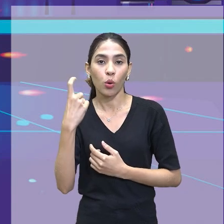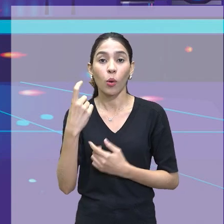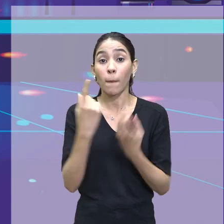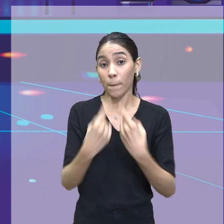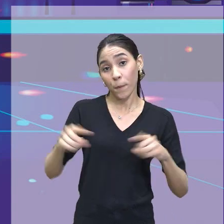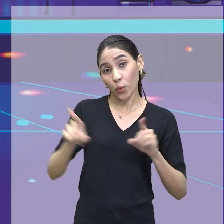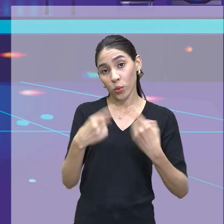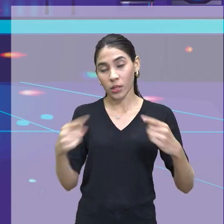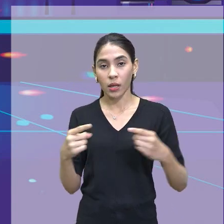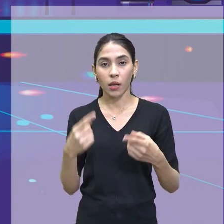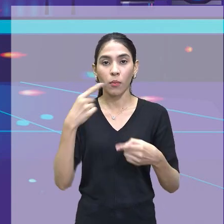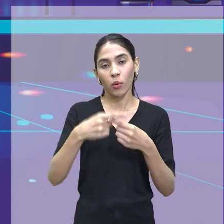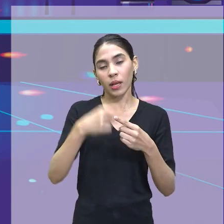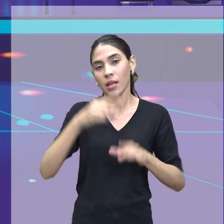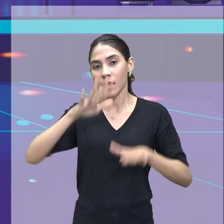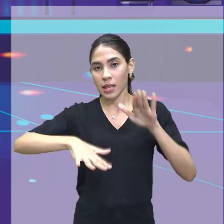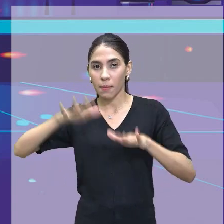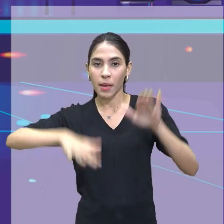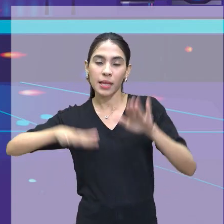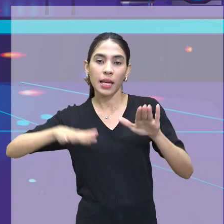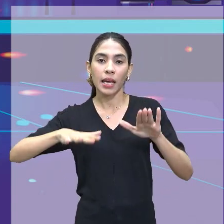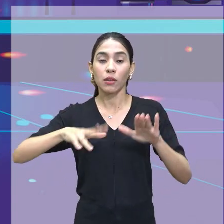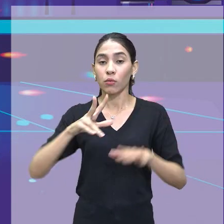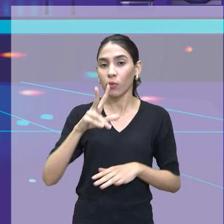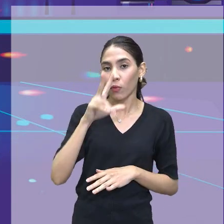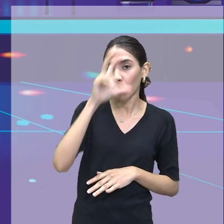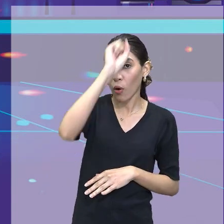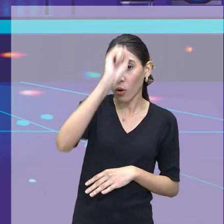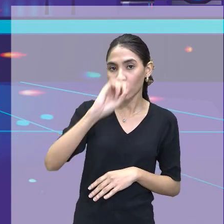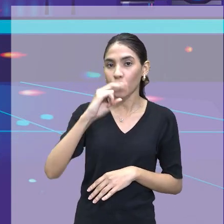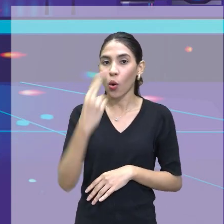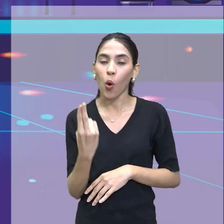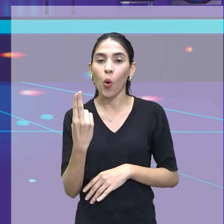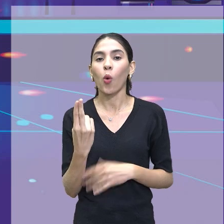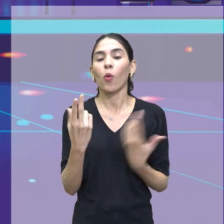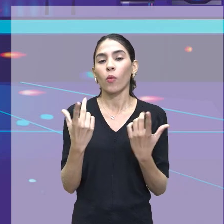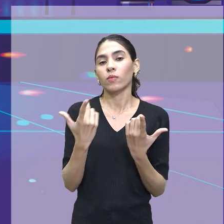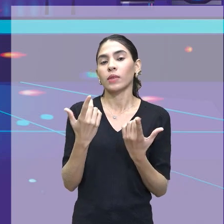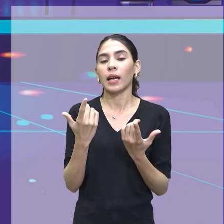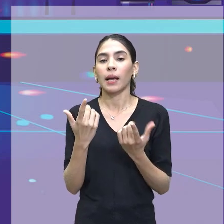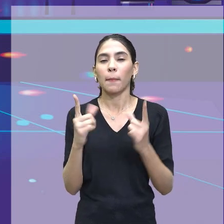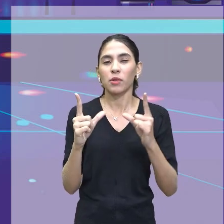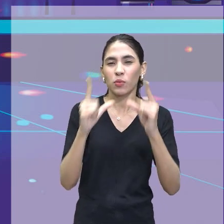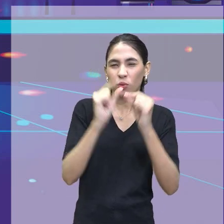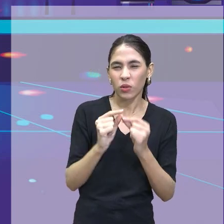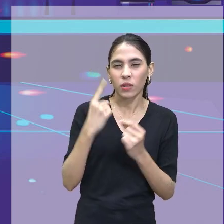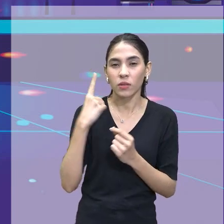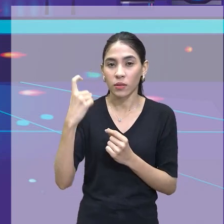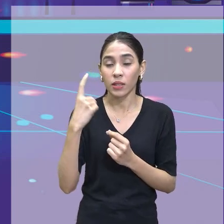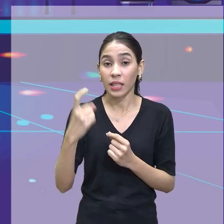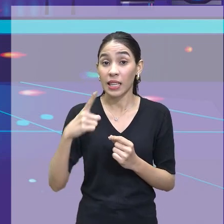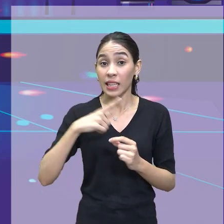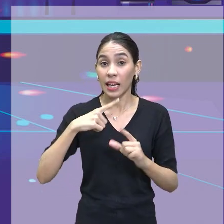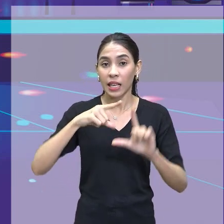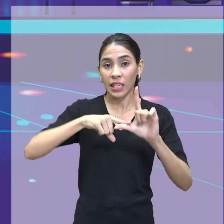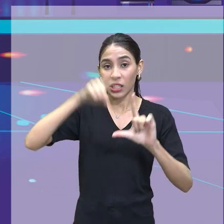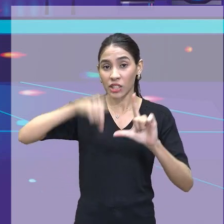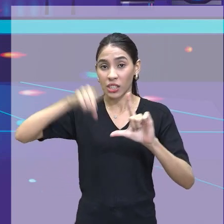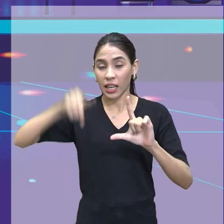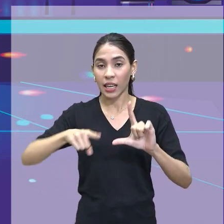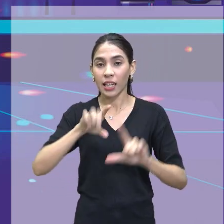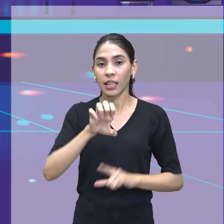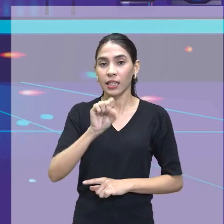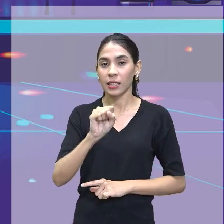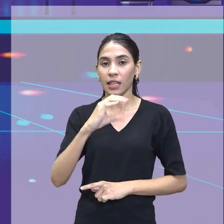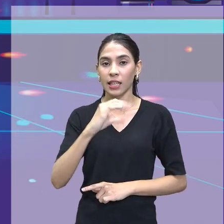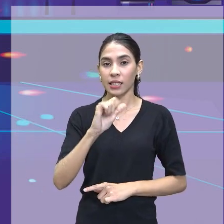intensidade, ele pode ser prejudicial. Por isso surgiu então aí uma escala famosa, que é a escala decibel. E